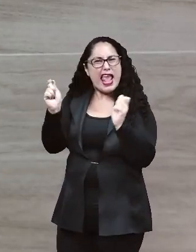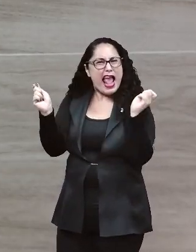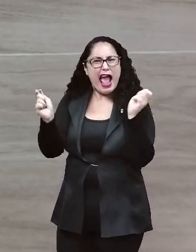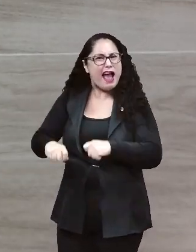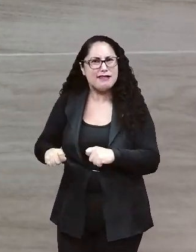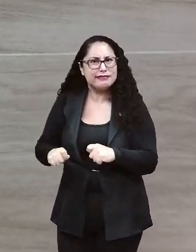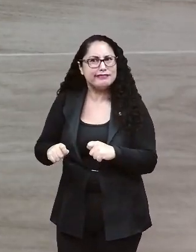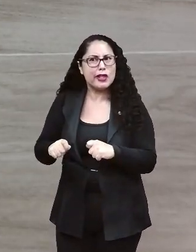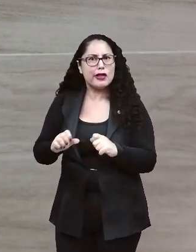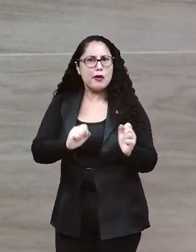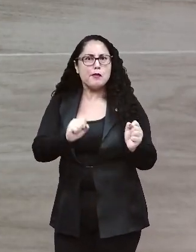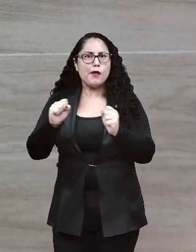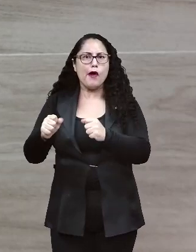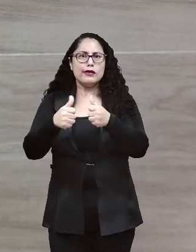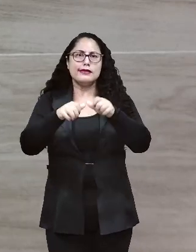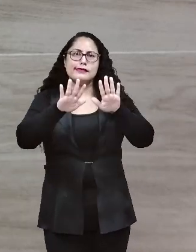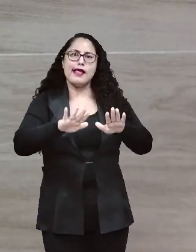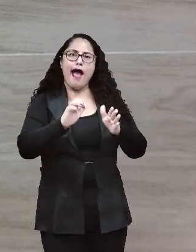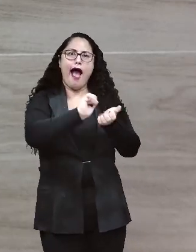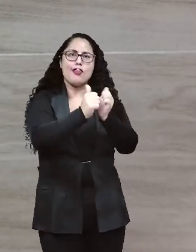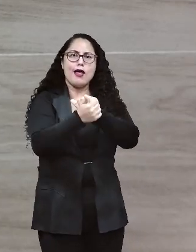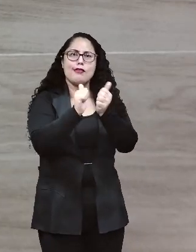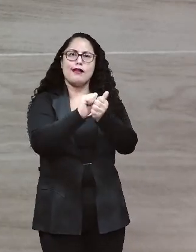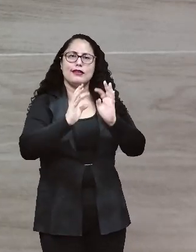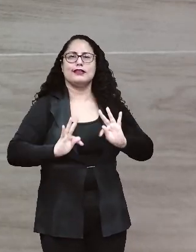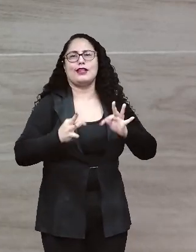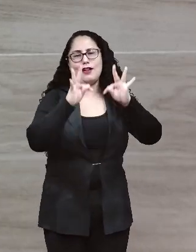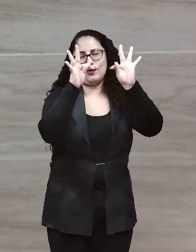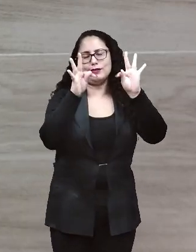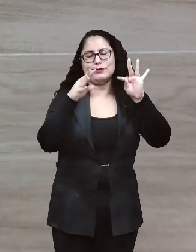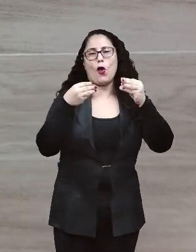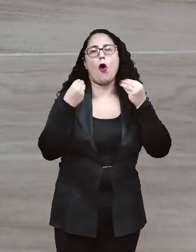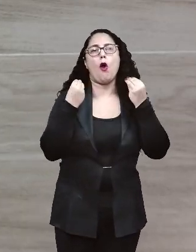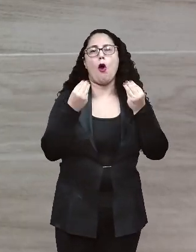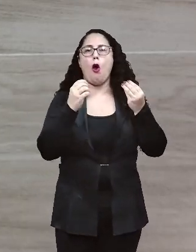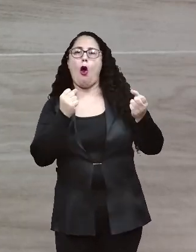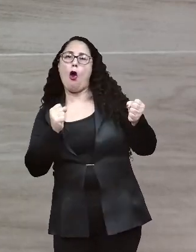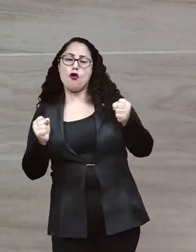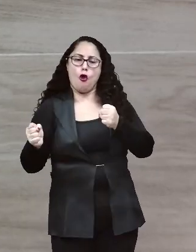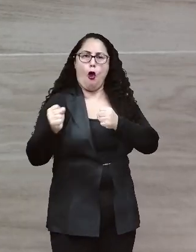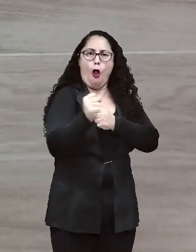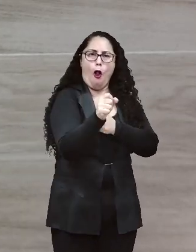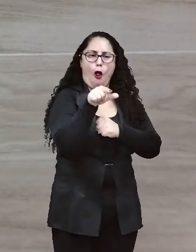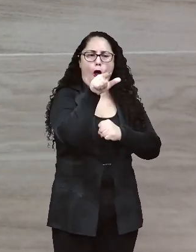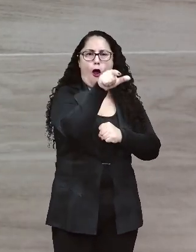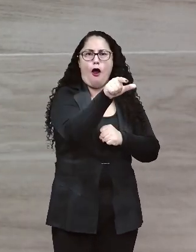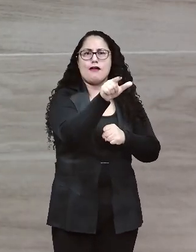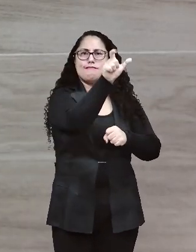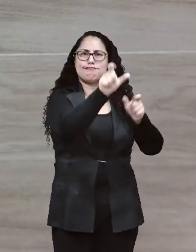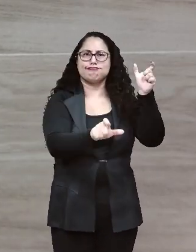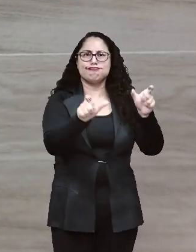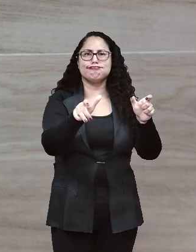capazes de poder estar atualizados tecnologicamente e colocam